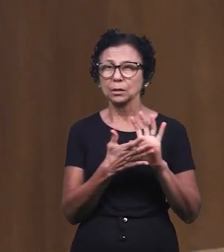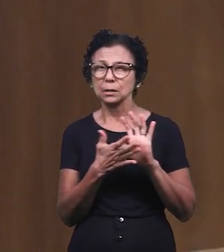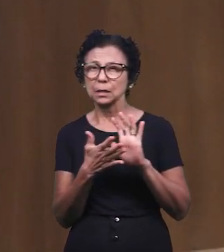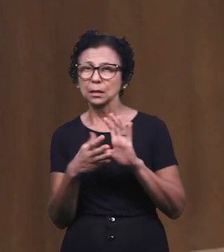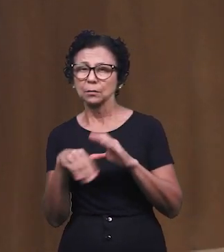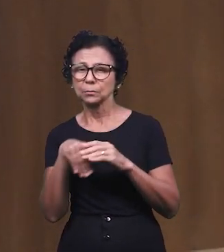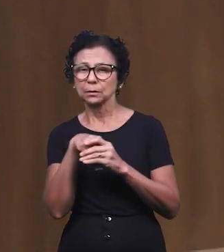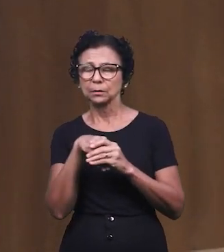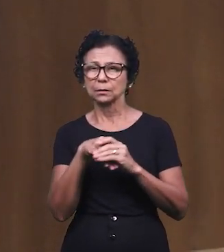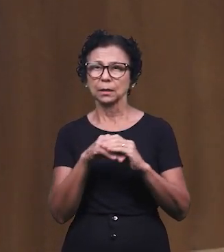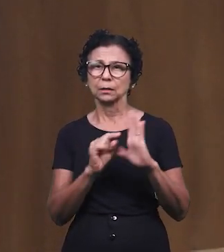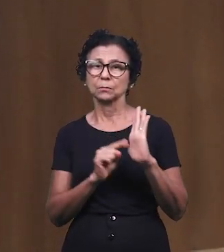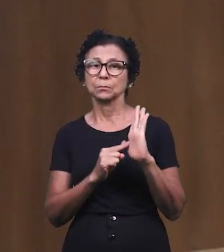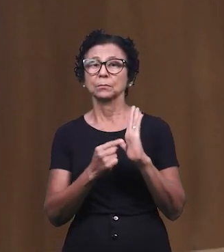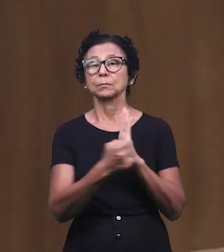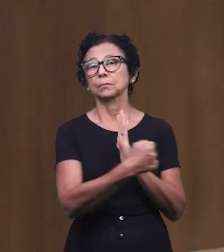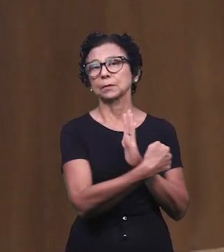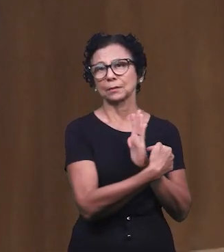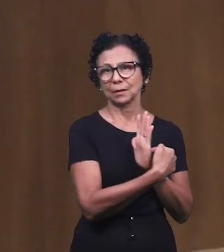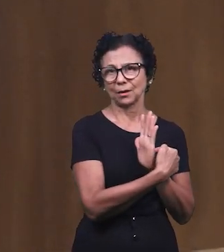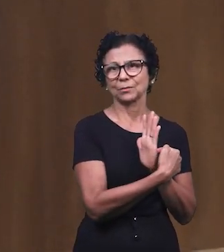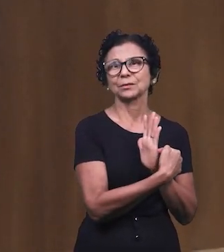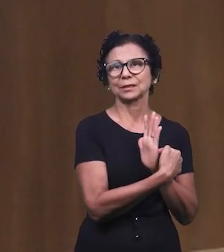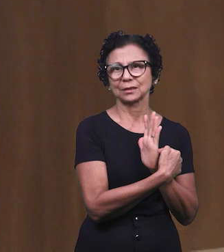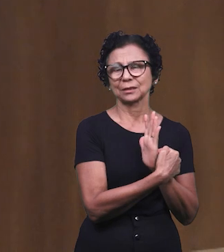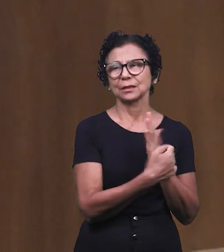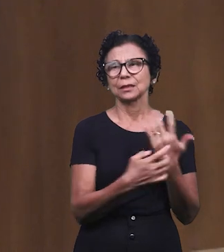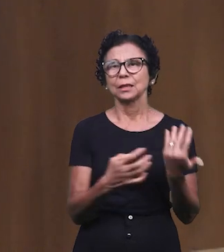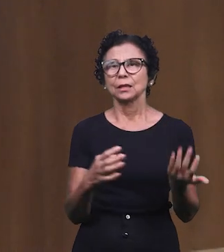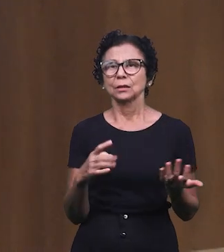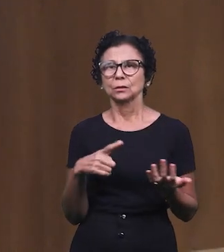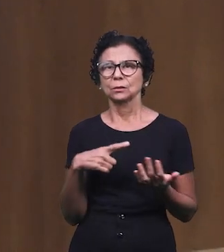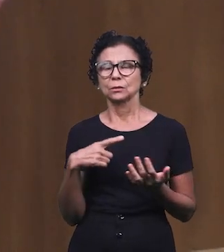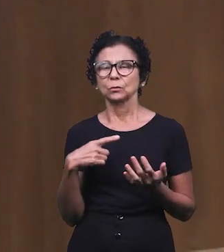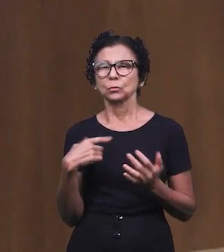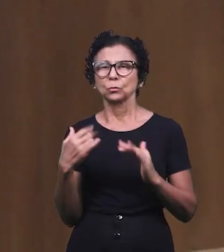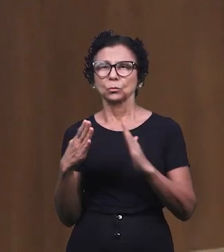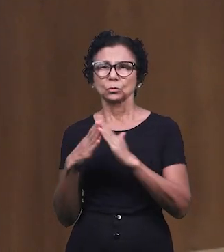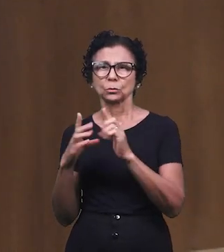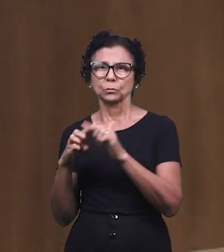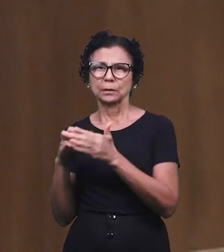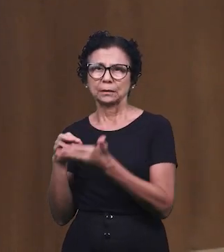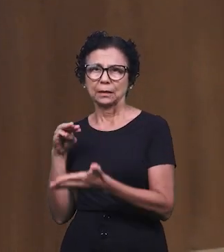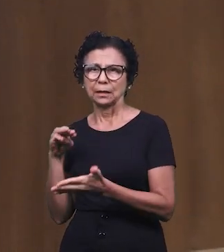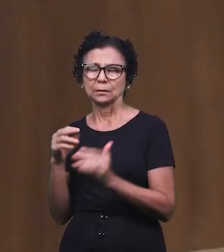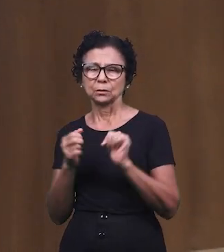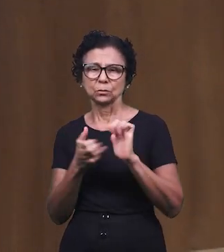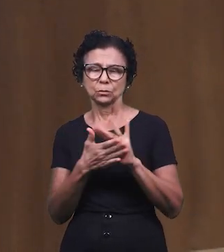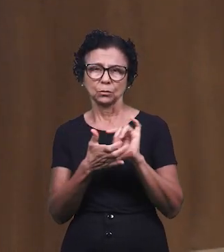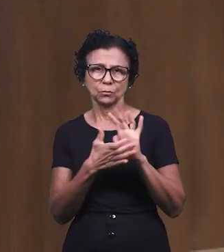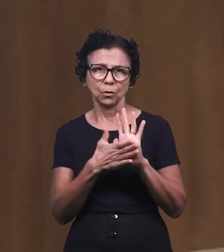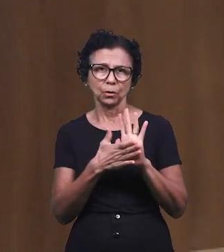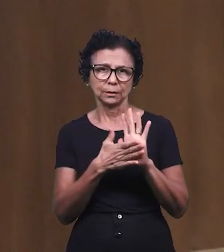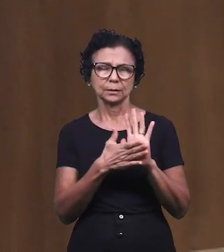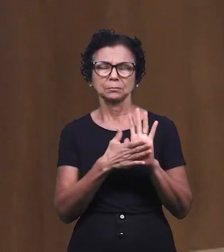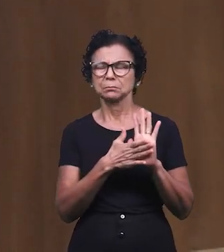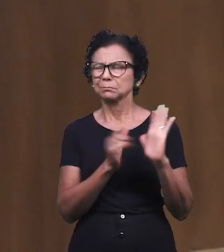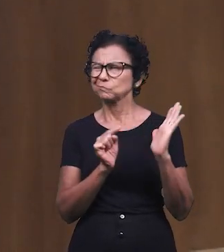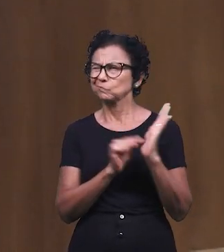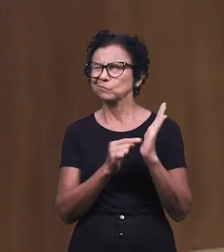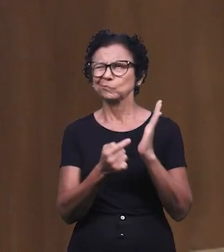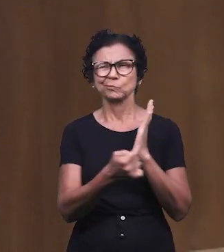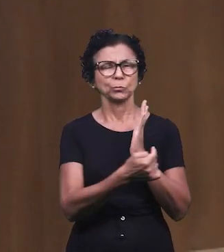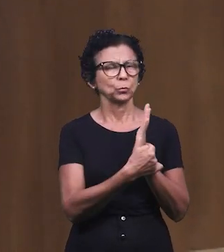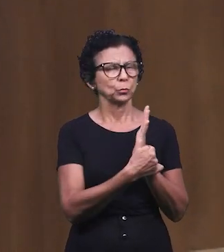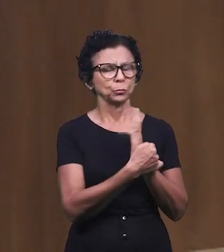de metáforas, né, Cidinha? Porque os nossos louvores, eles são cheios de metáforas. Até mesmo,